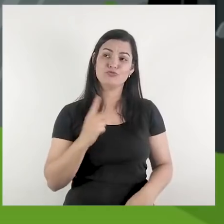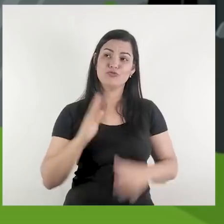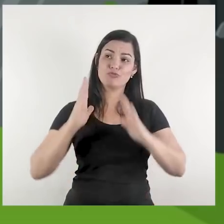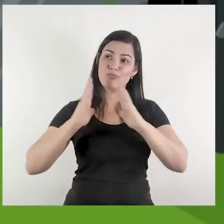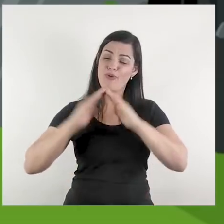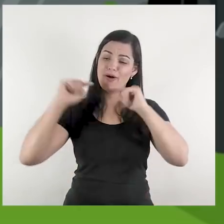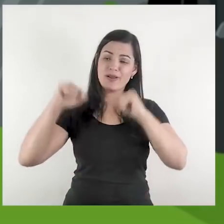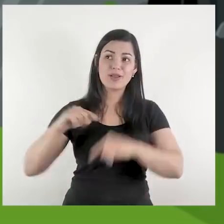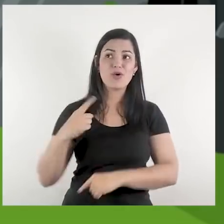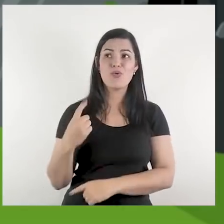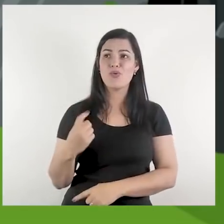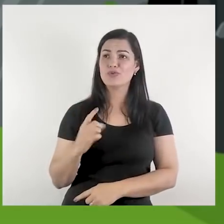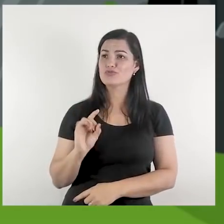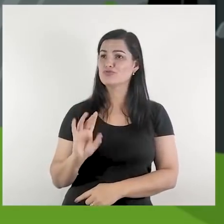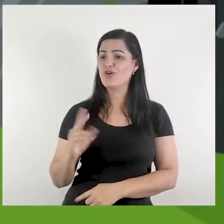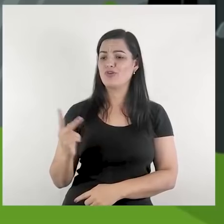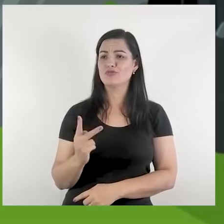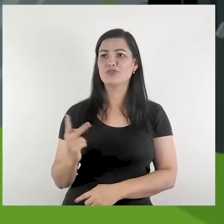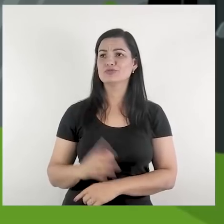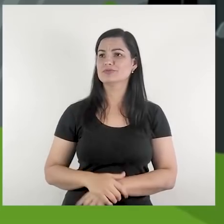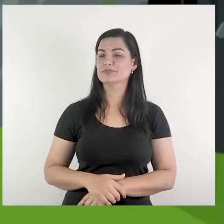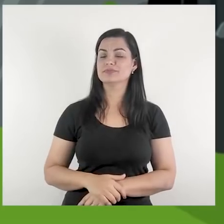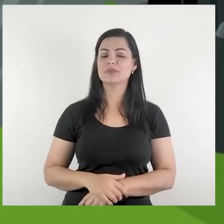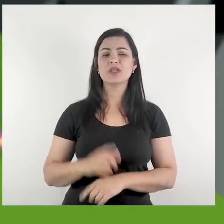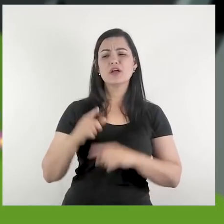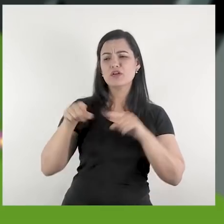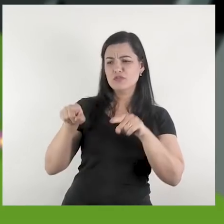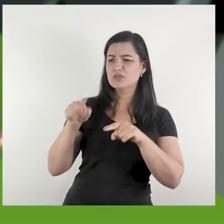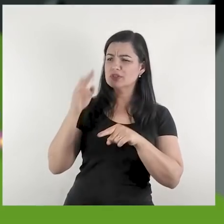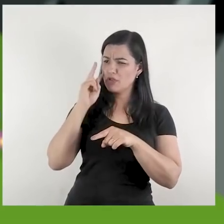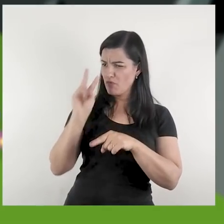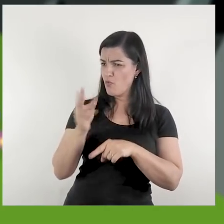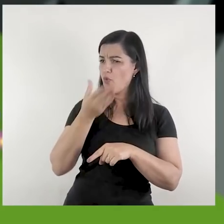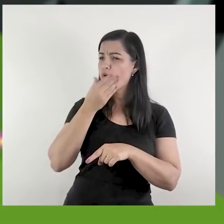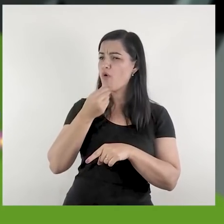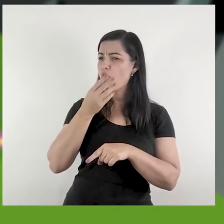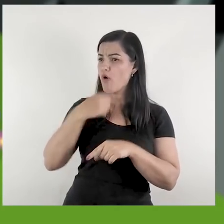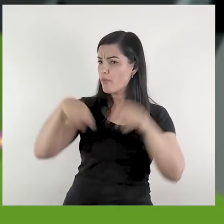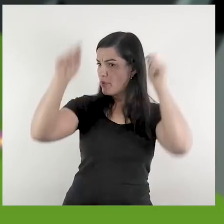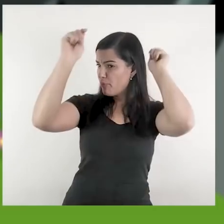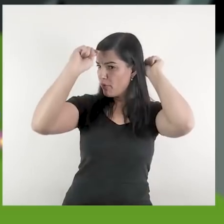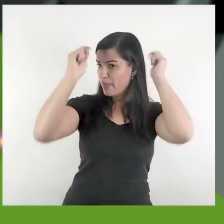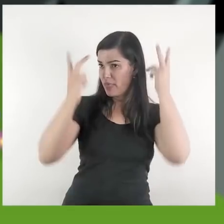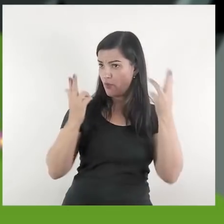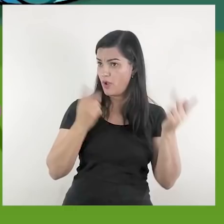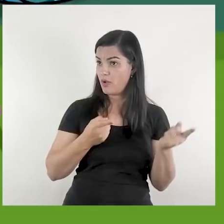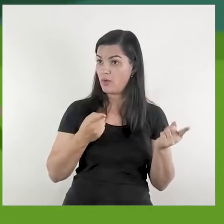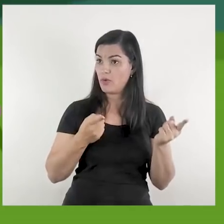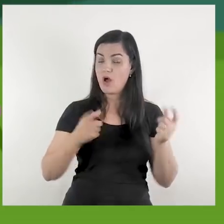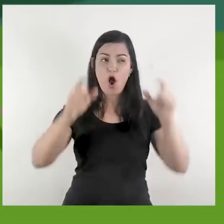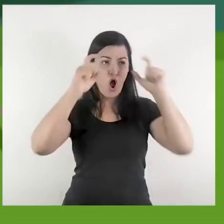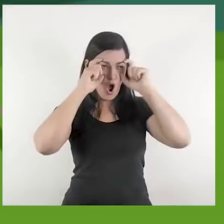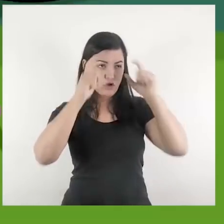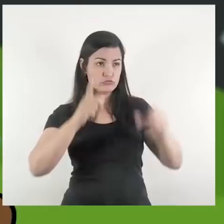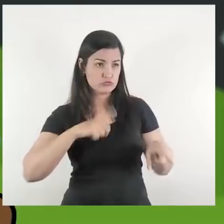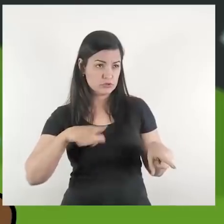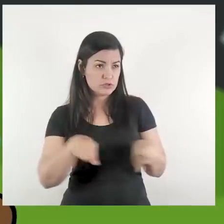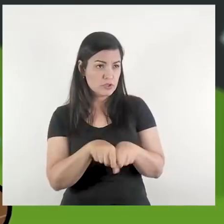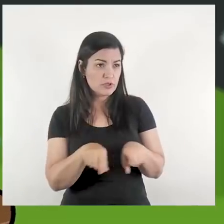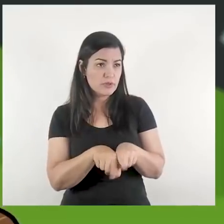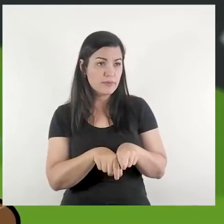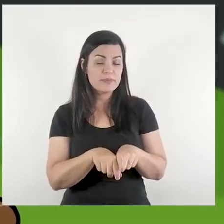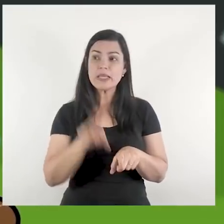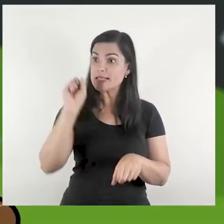caverna. Vocês viram um homem com um boné igual a esse? Ele estava usando boné e óculos? Sim!